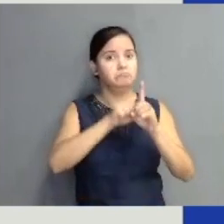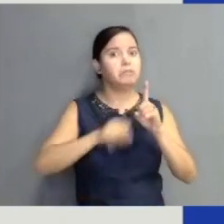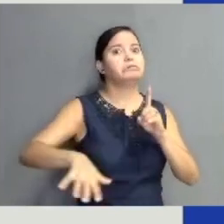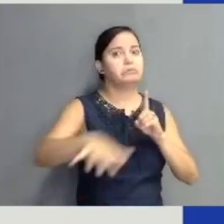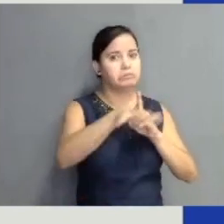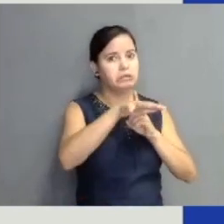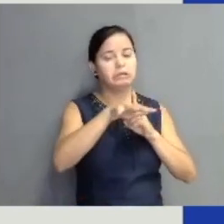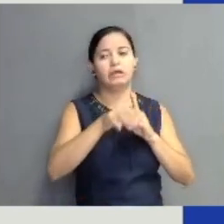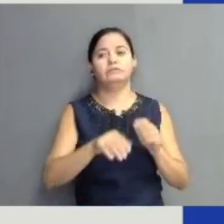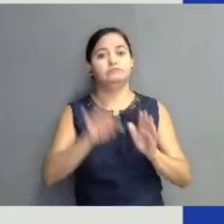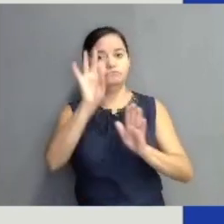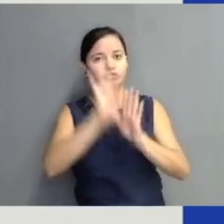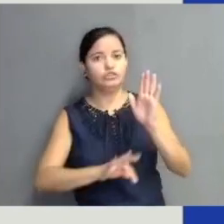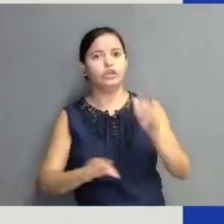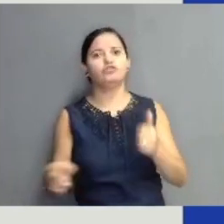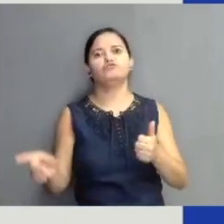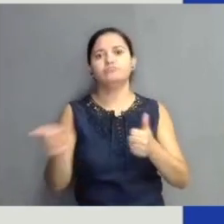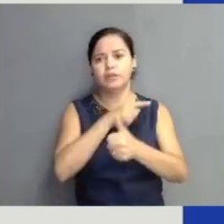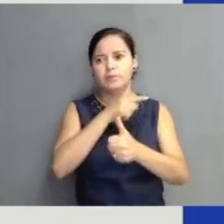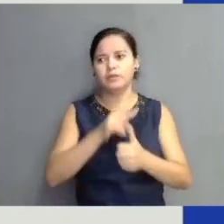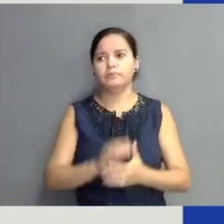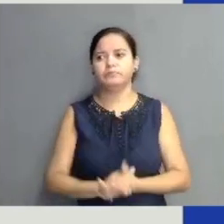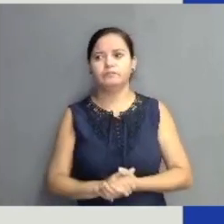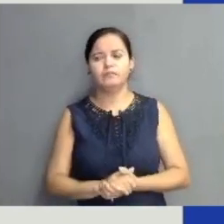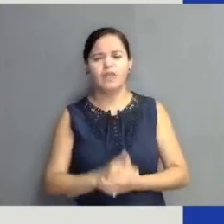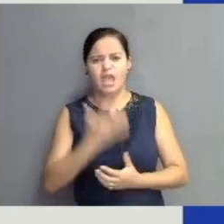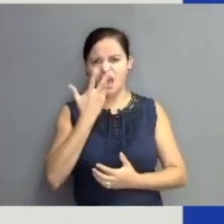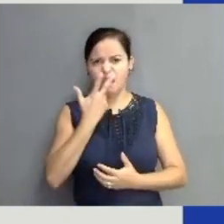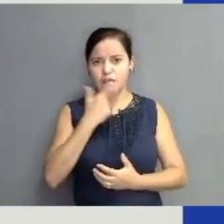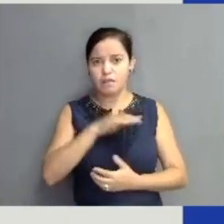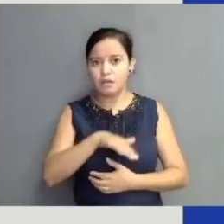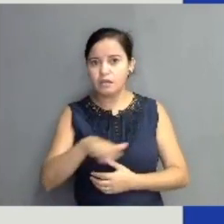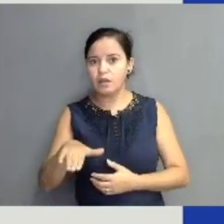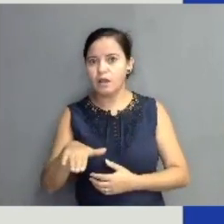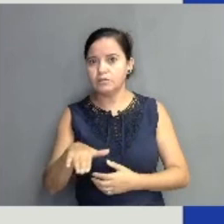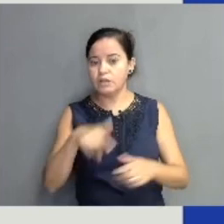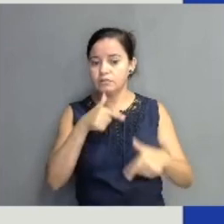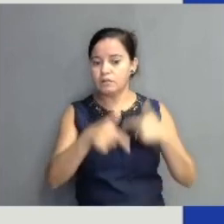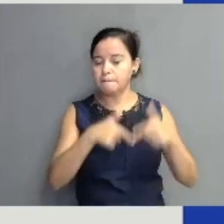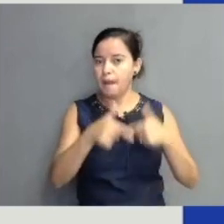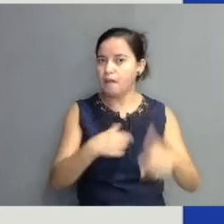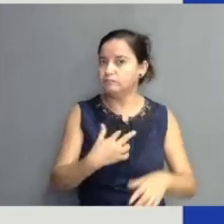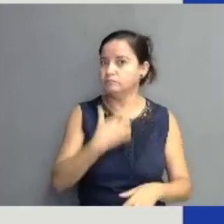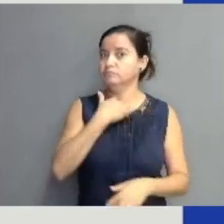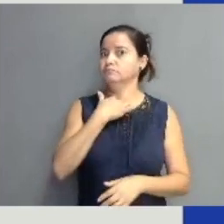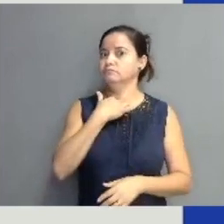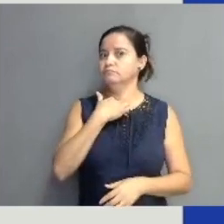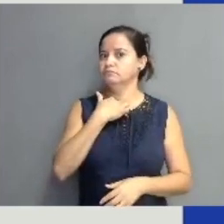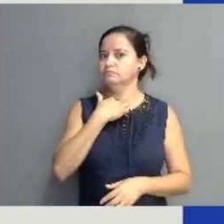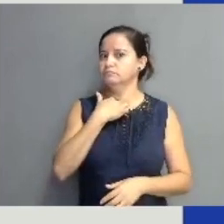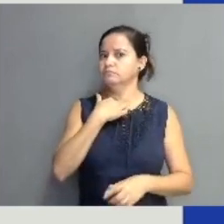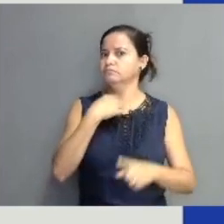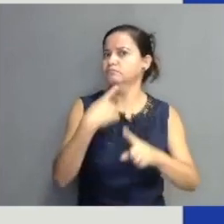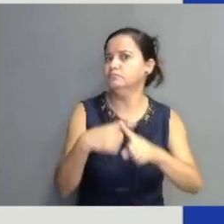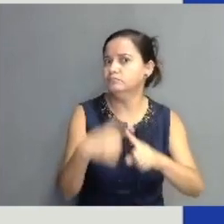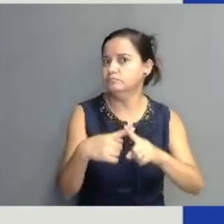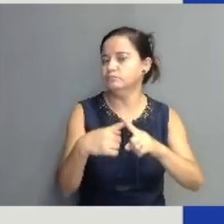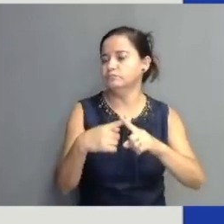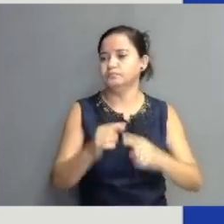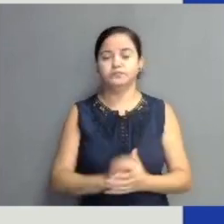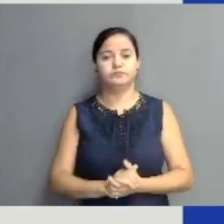Então, texto 1, por que criança não pode trabalhar? É com essa pergunta que a gente introduz, né, o título aí do nosso